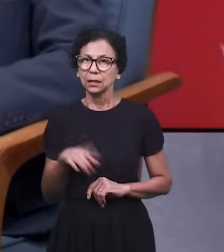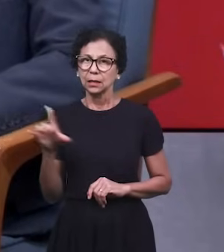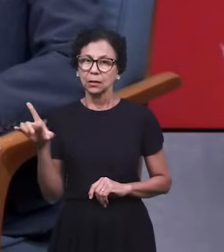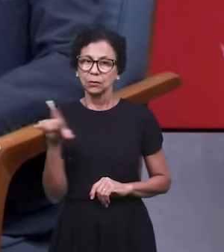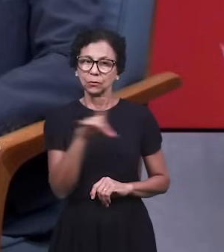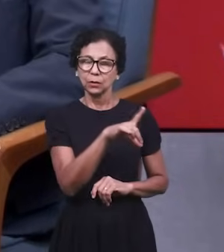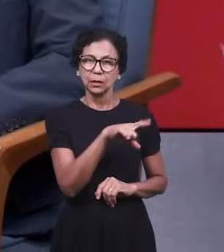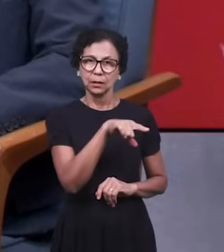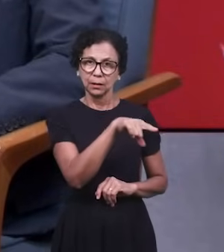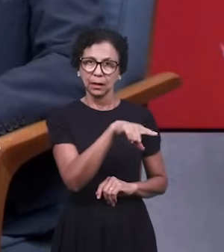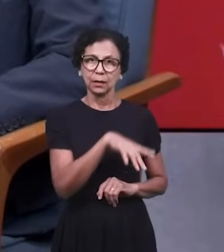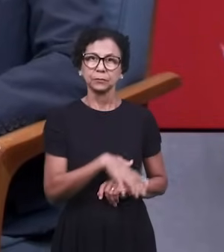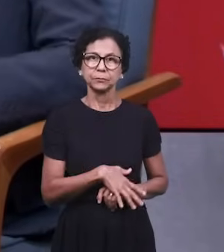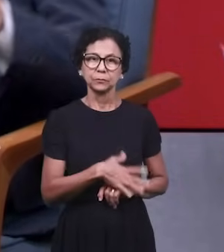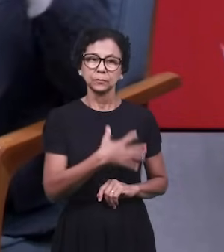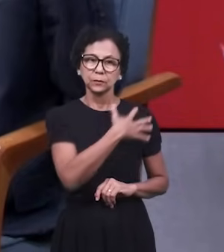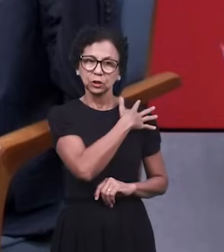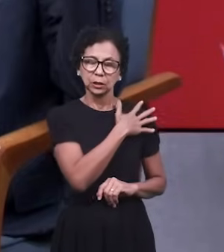pegou em você.